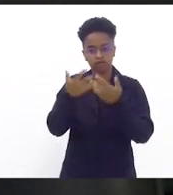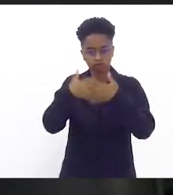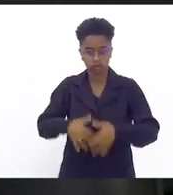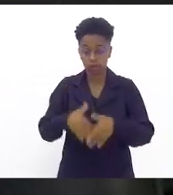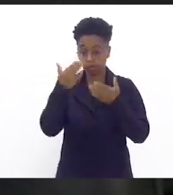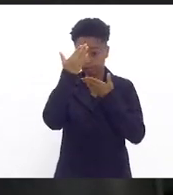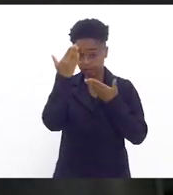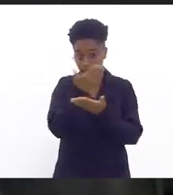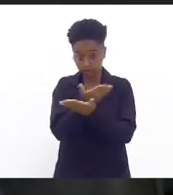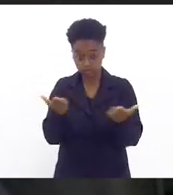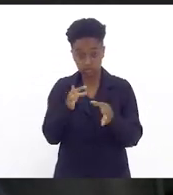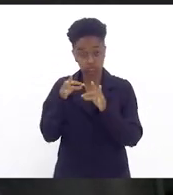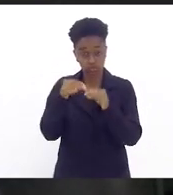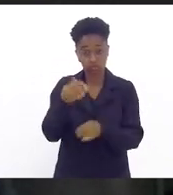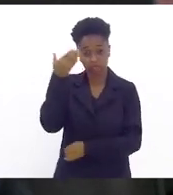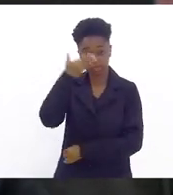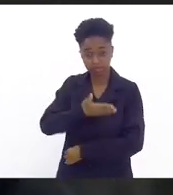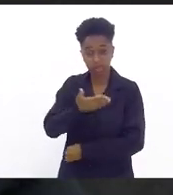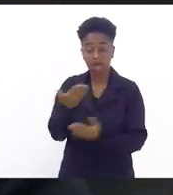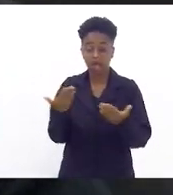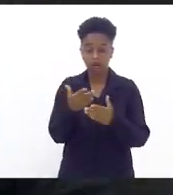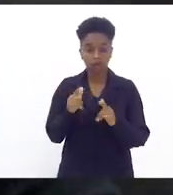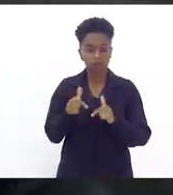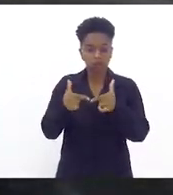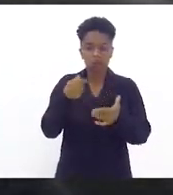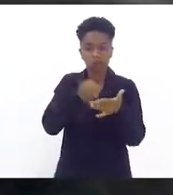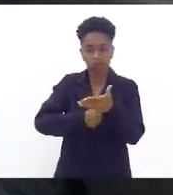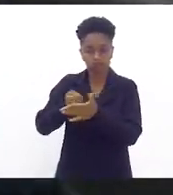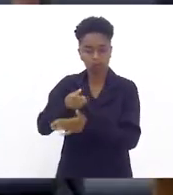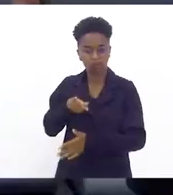obrigada a presença de todos de todas e vamos à luta